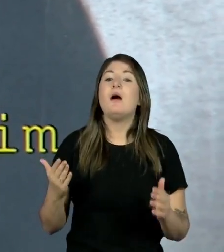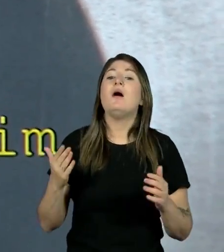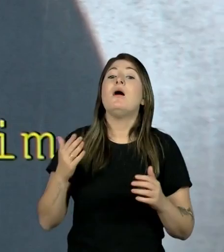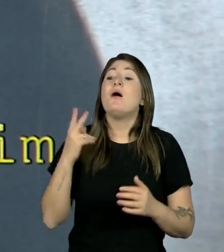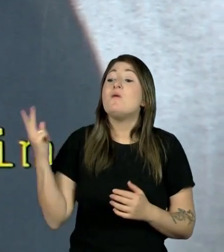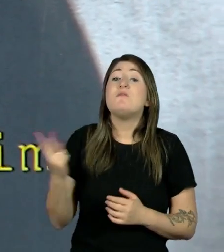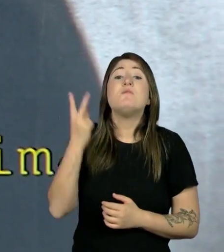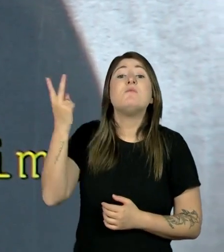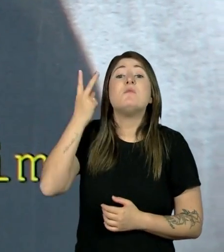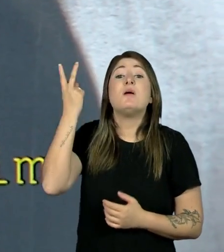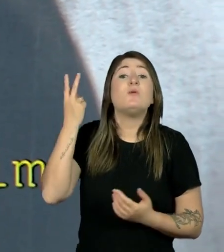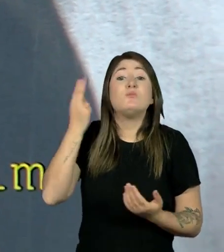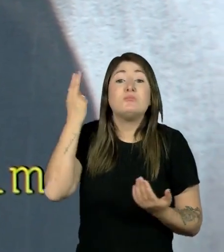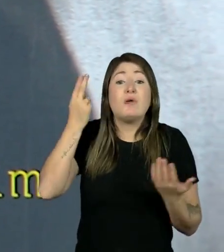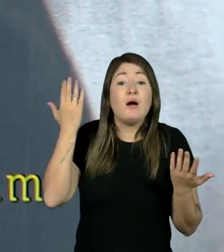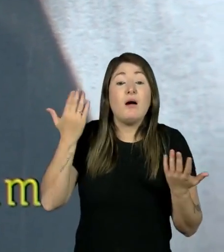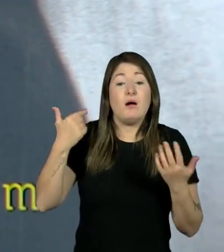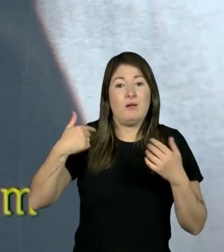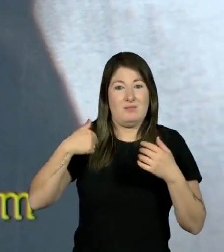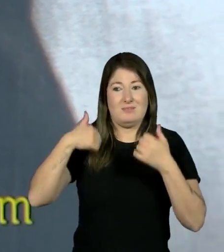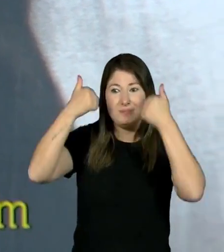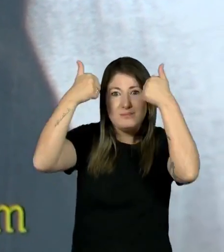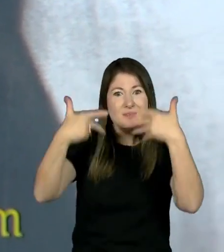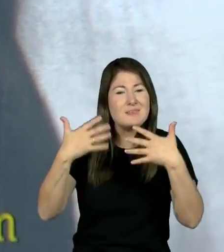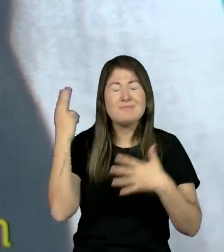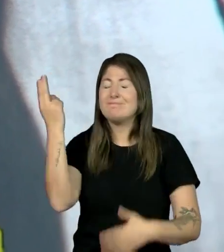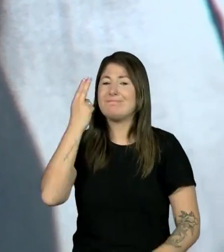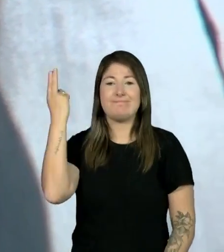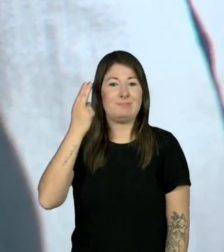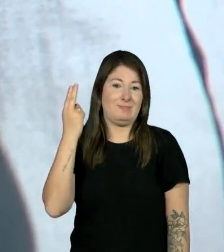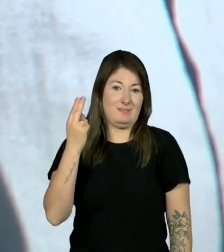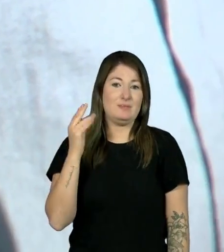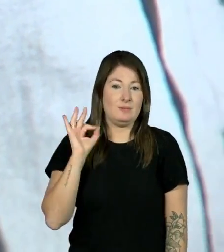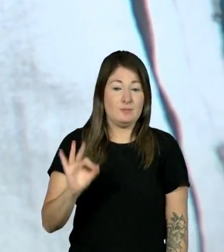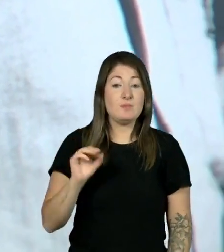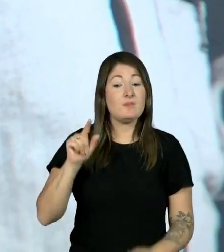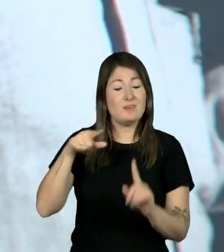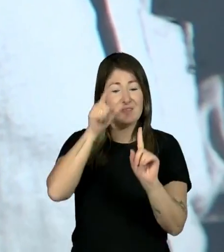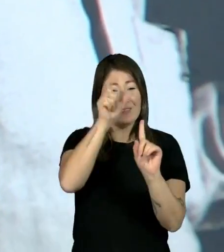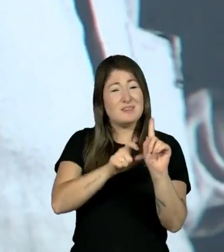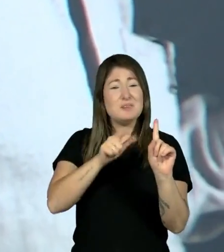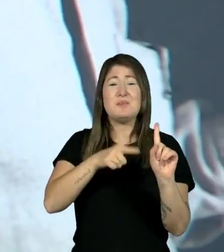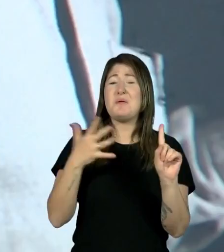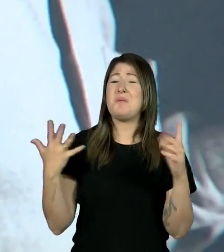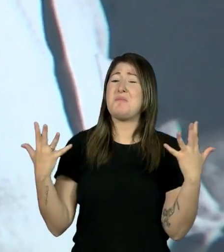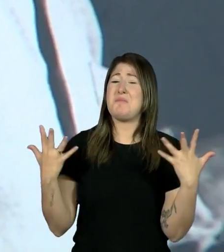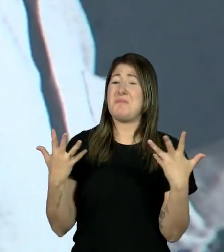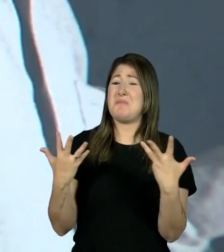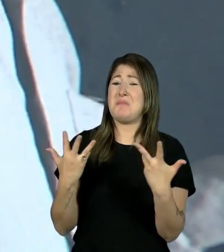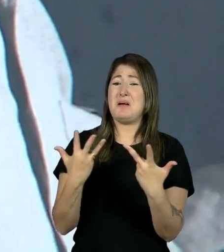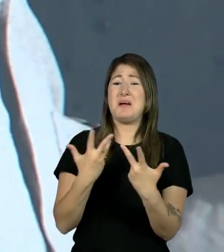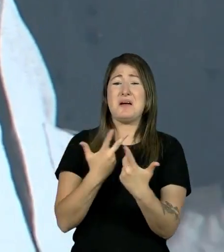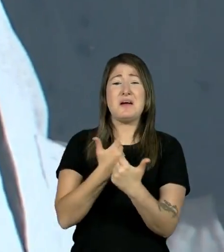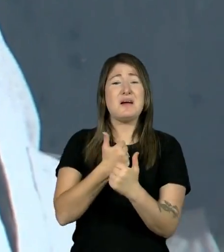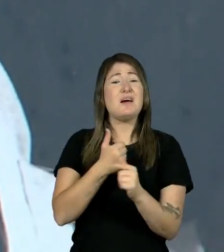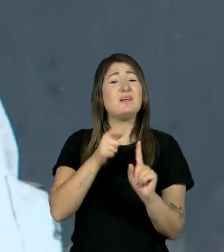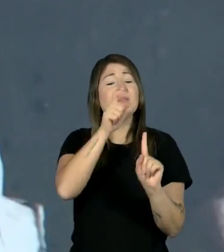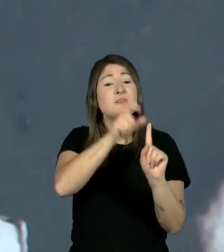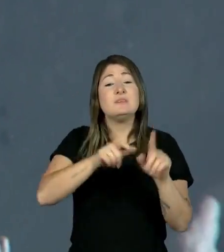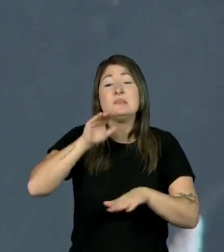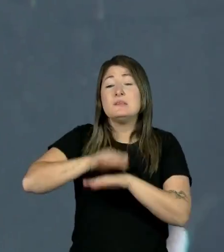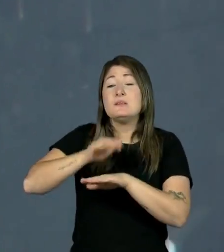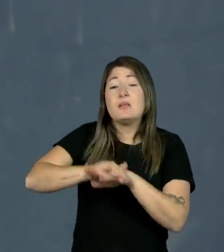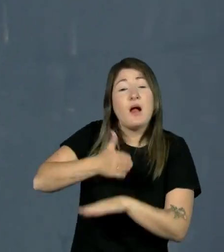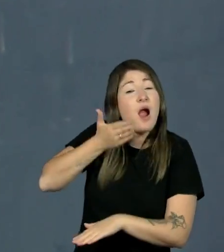gente descrevê-lo, porque é um poeta maravilhoso, autodidata, um homem que conhecia tanto, né,